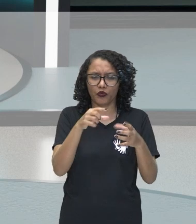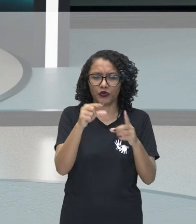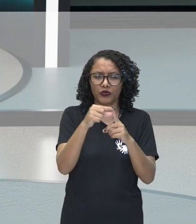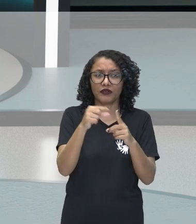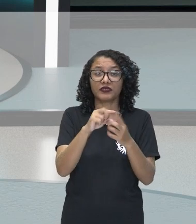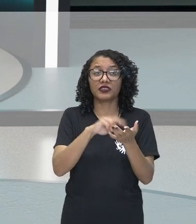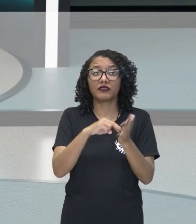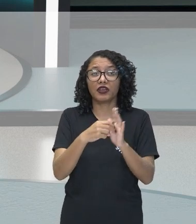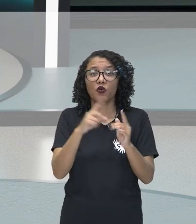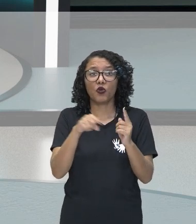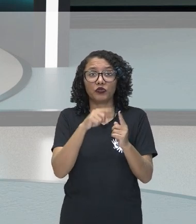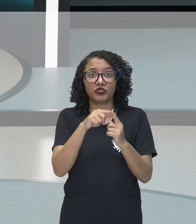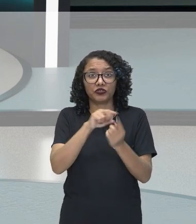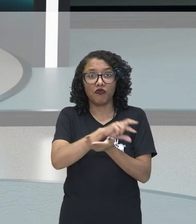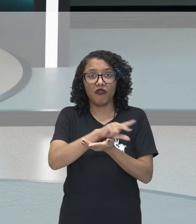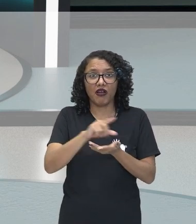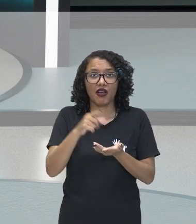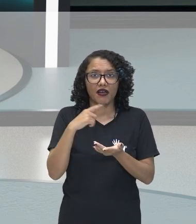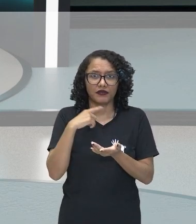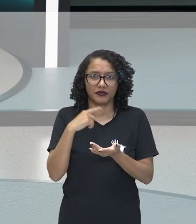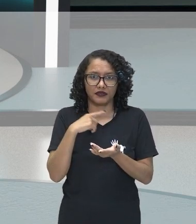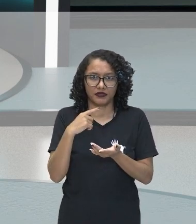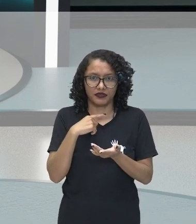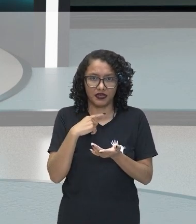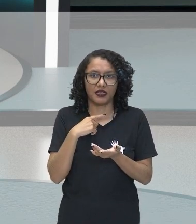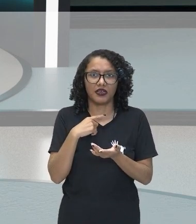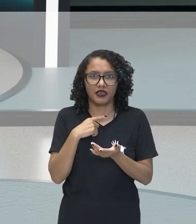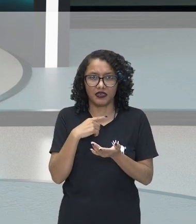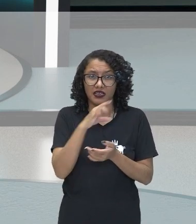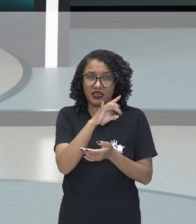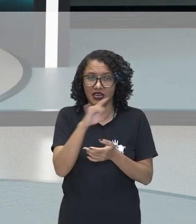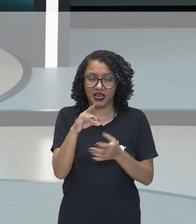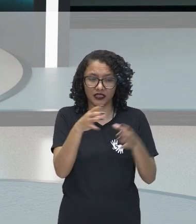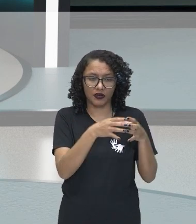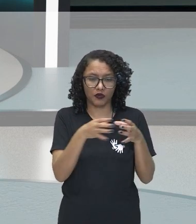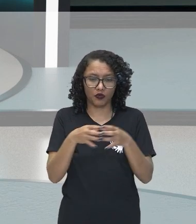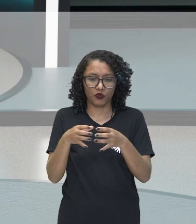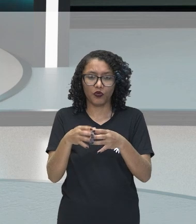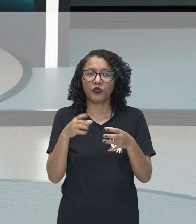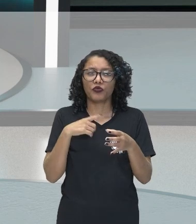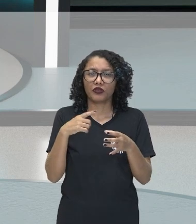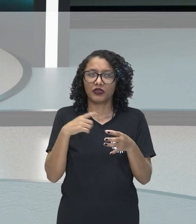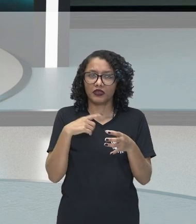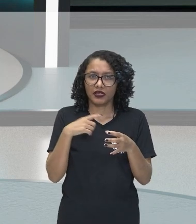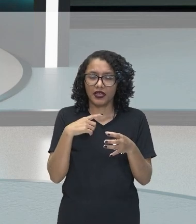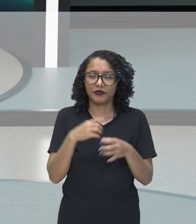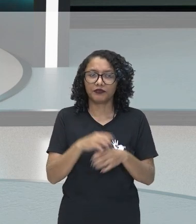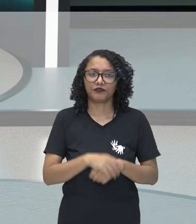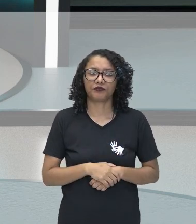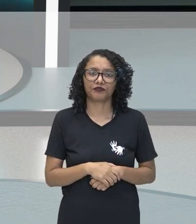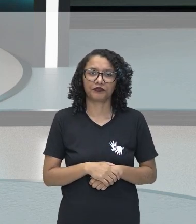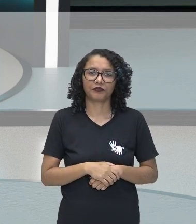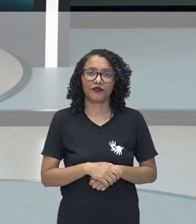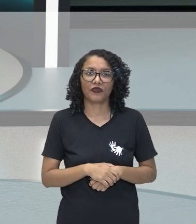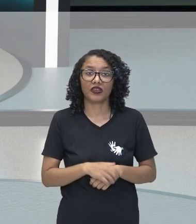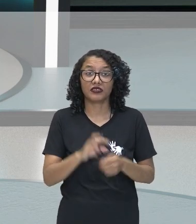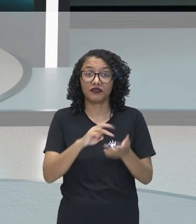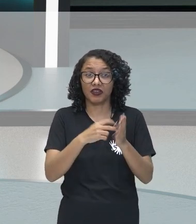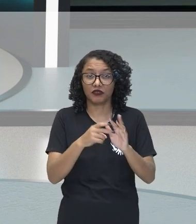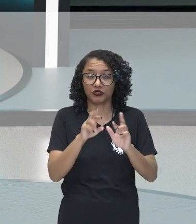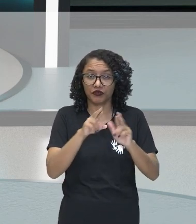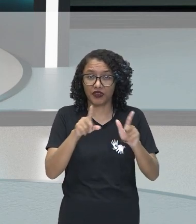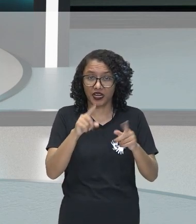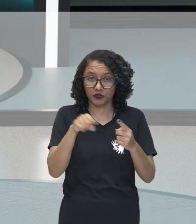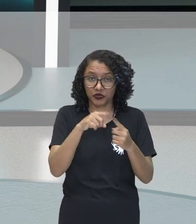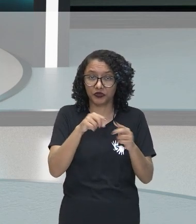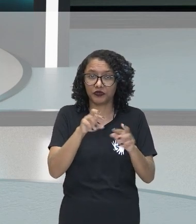elas funcionam de uma forma diferente umas das outras, as palavras, dependendo da classe a qual ela pertence, e ela vai